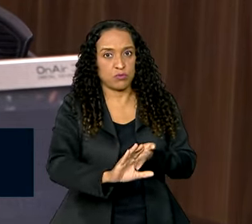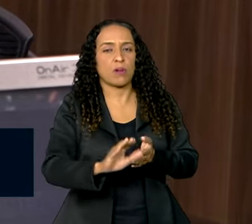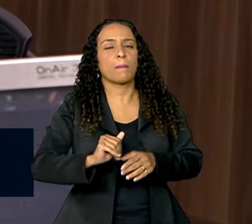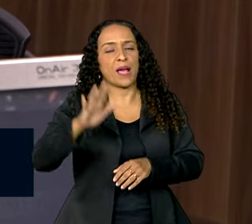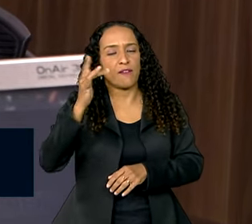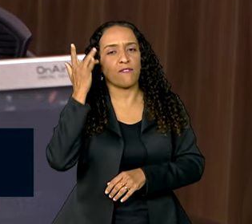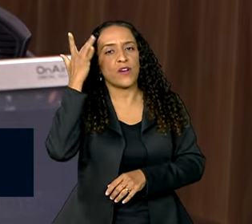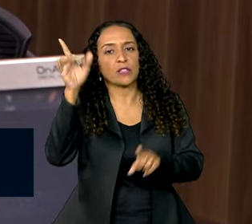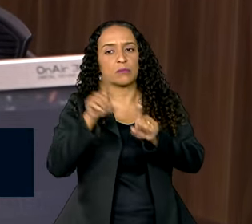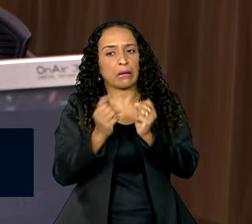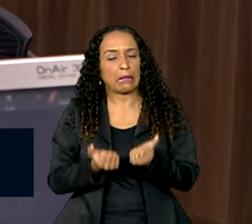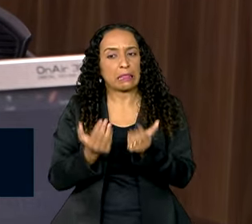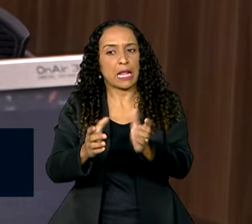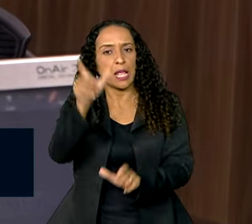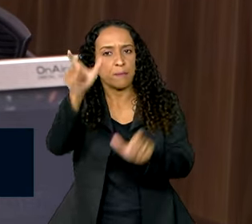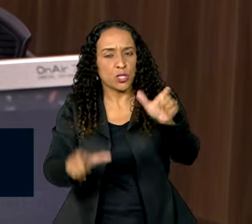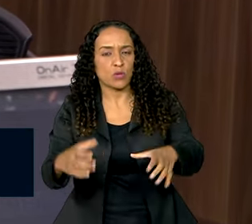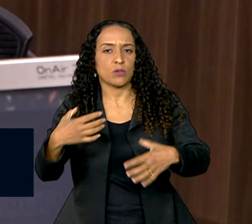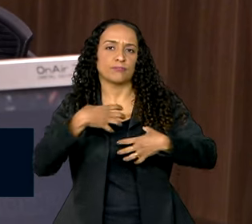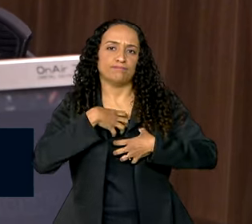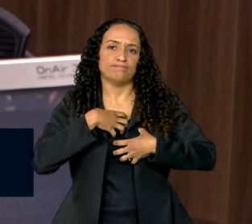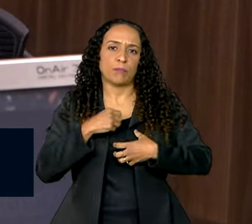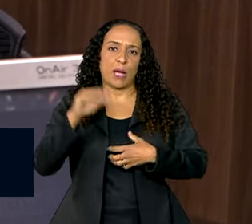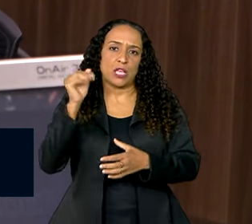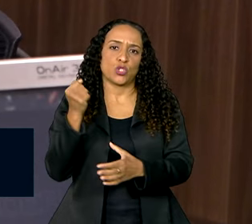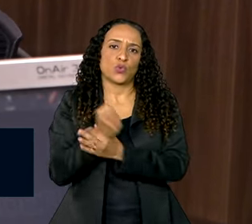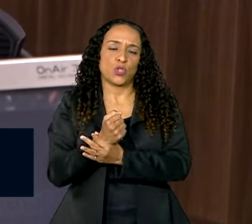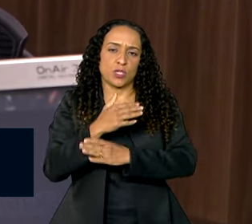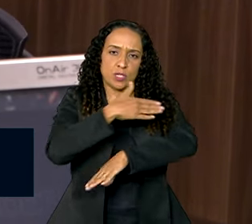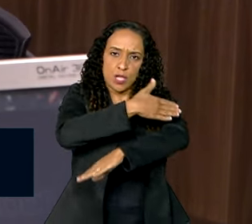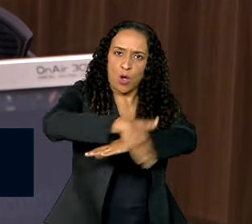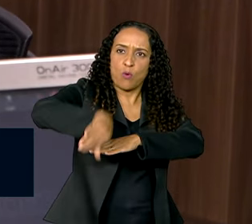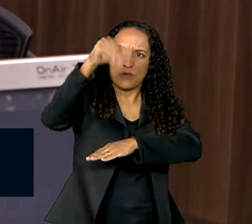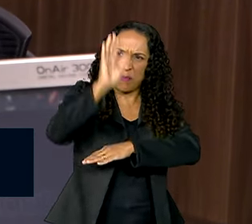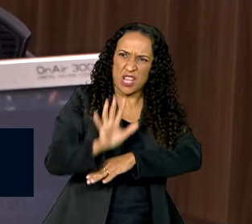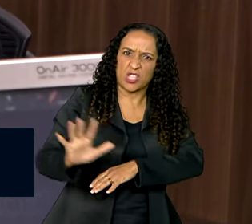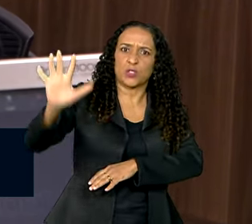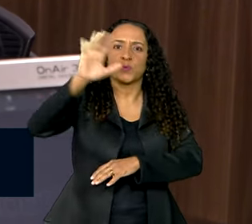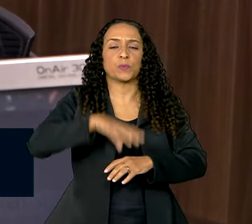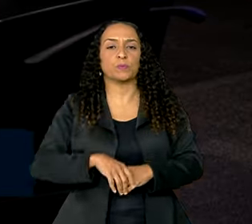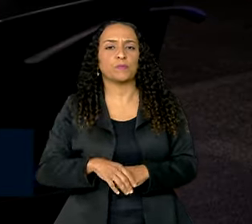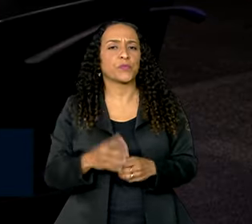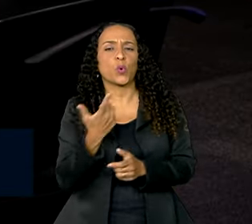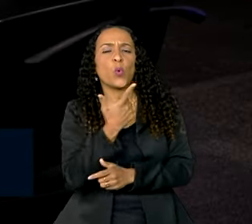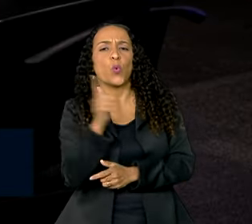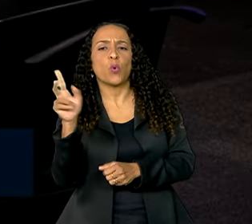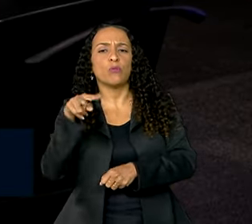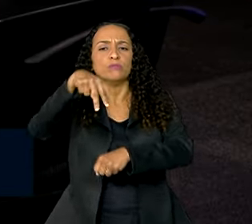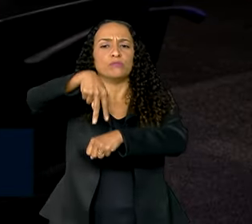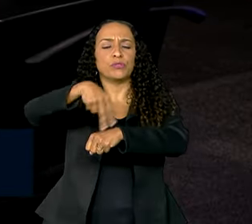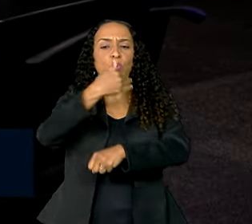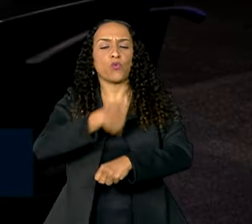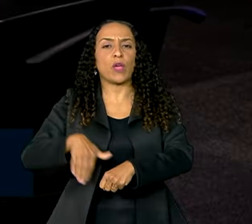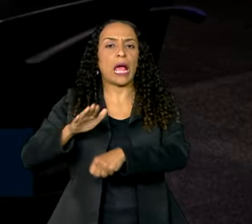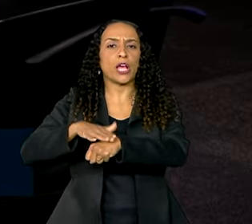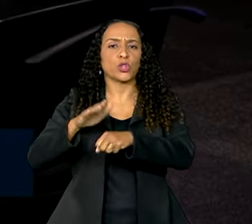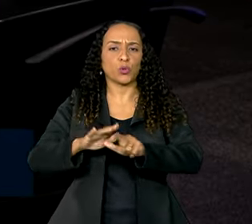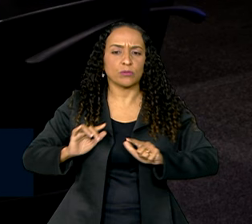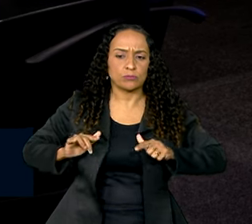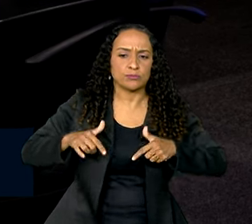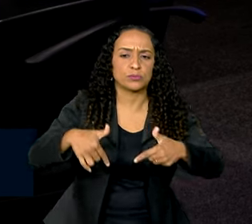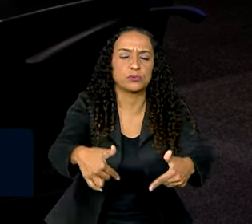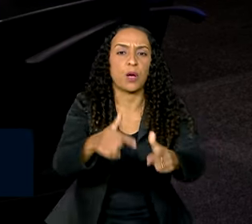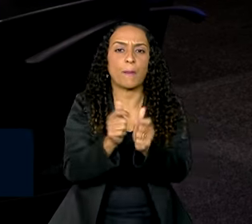e dado ao cidadão uma sensação de maior segurança nas estradas pelo Brasil. E em que outras frentes o governo atua para aumentar